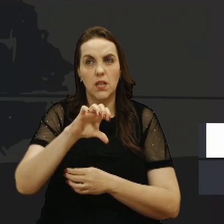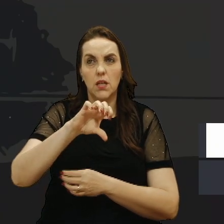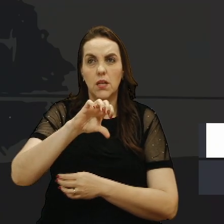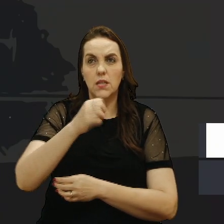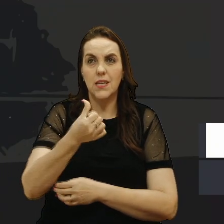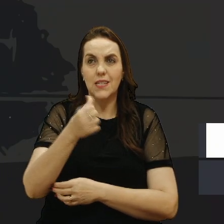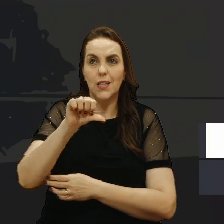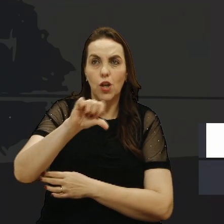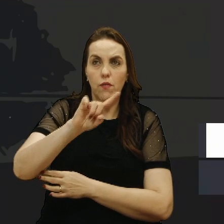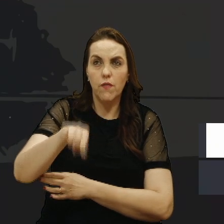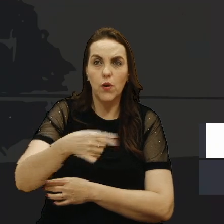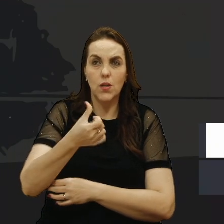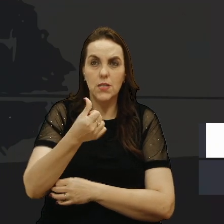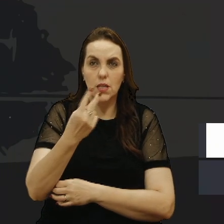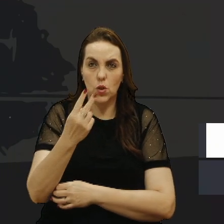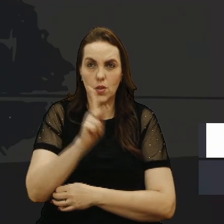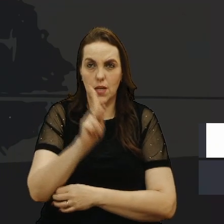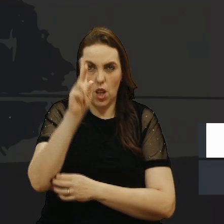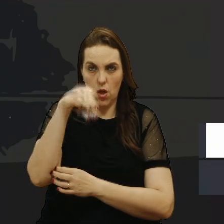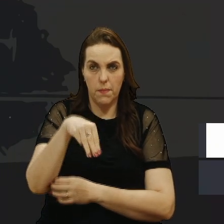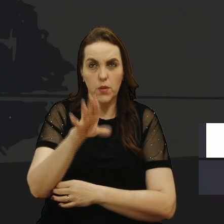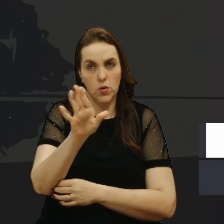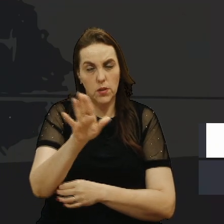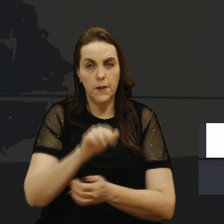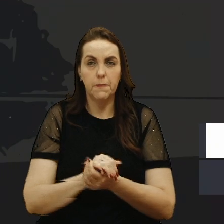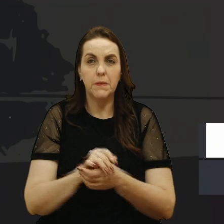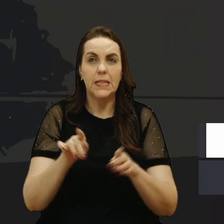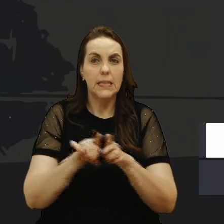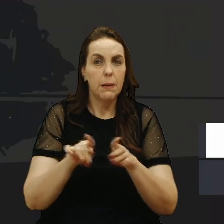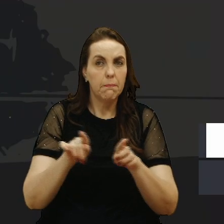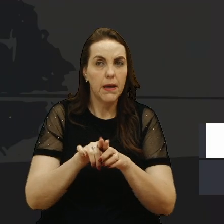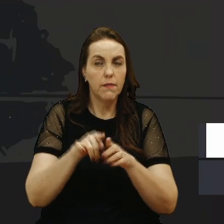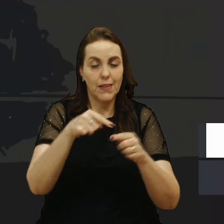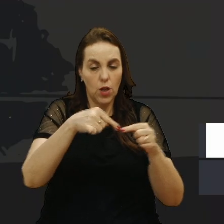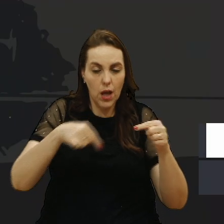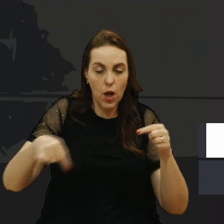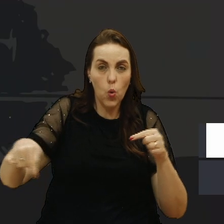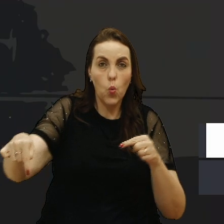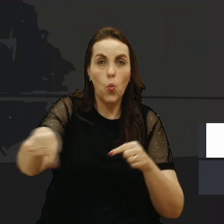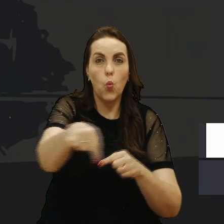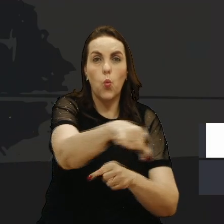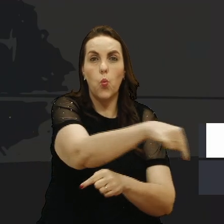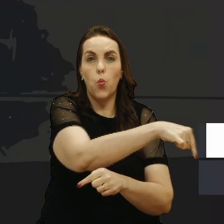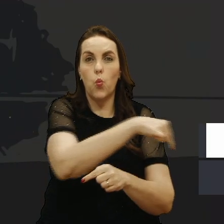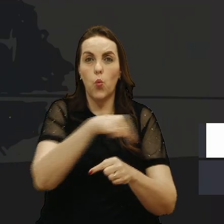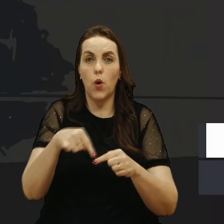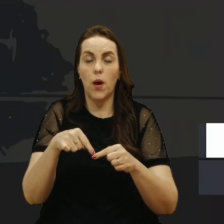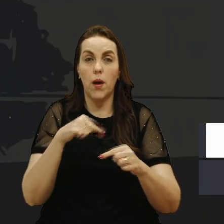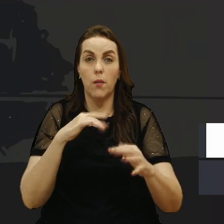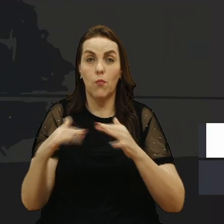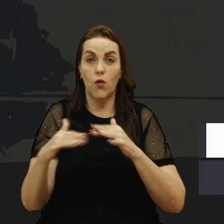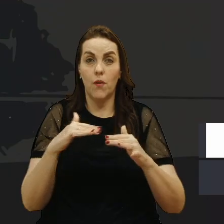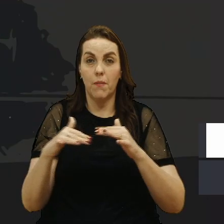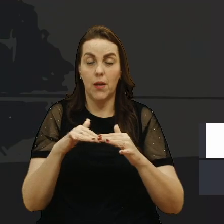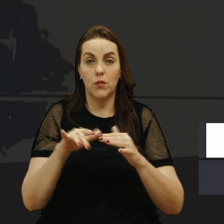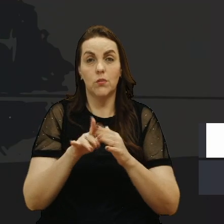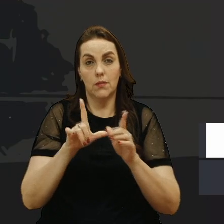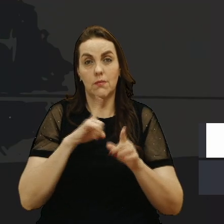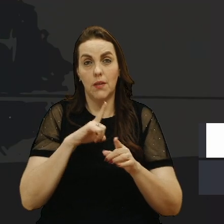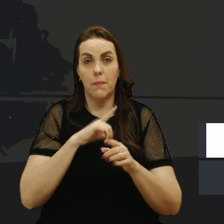69,62. Pode passar. Ali vai existir uma rotatória alongada para fazer os movimentos necessários de